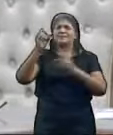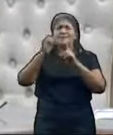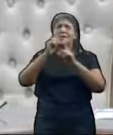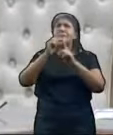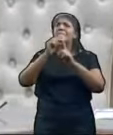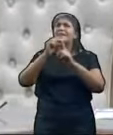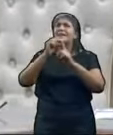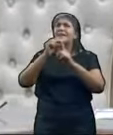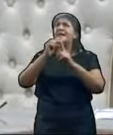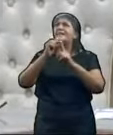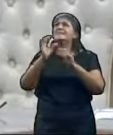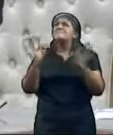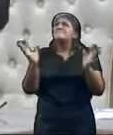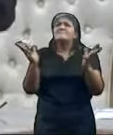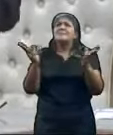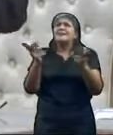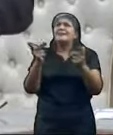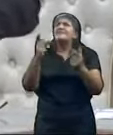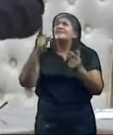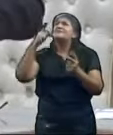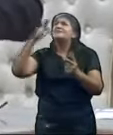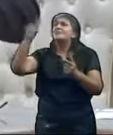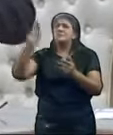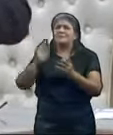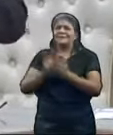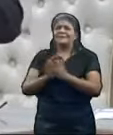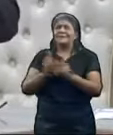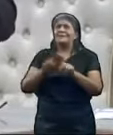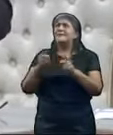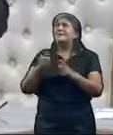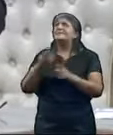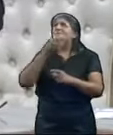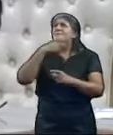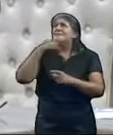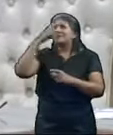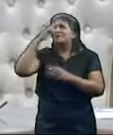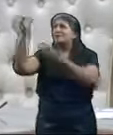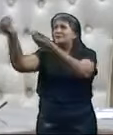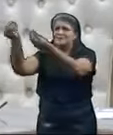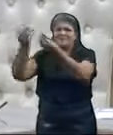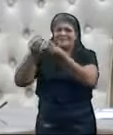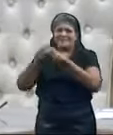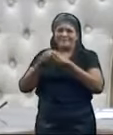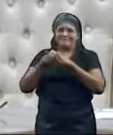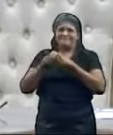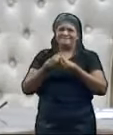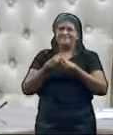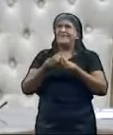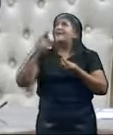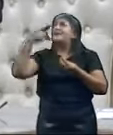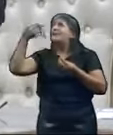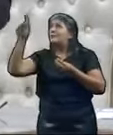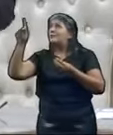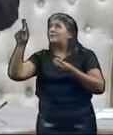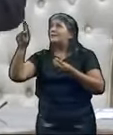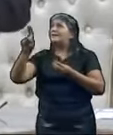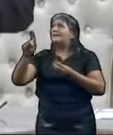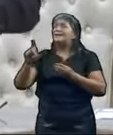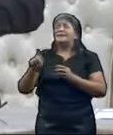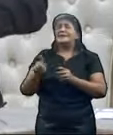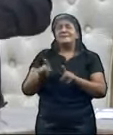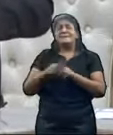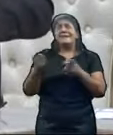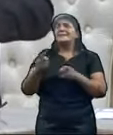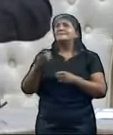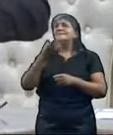não é nossa é tua está conosco fazer a que pertence o senhor que naquele dia esse nossas